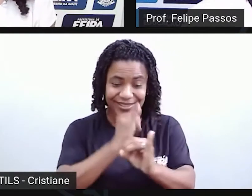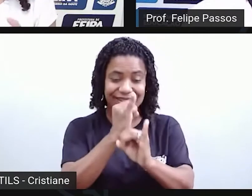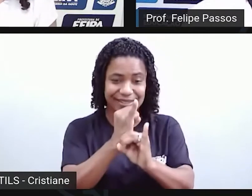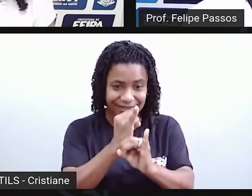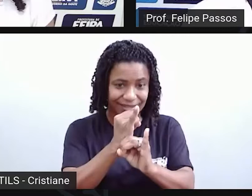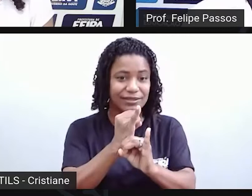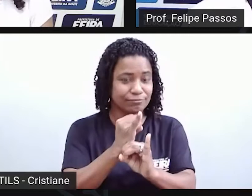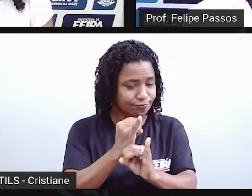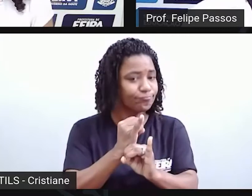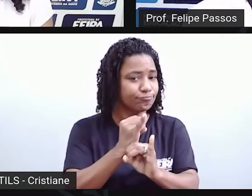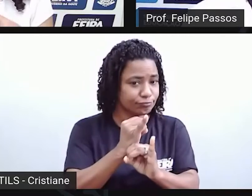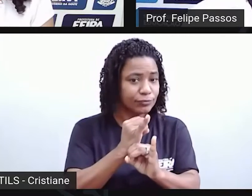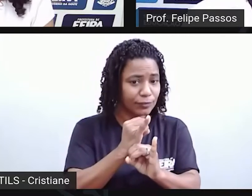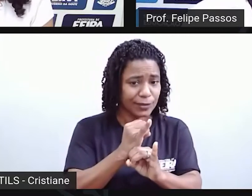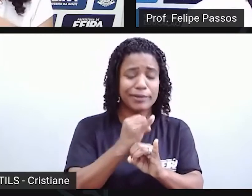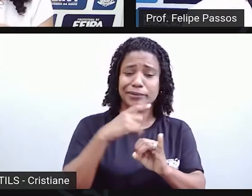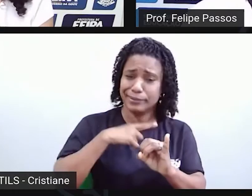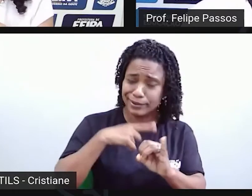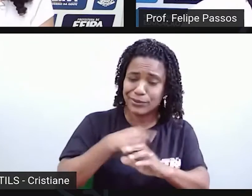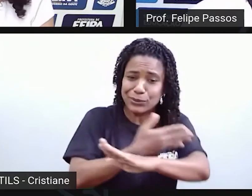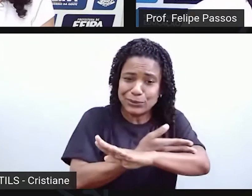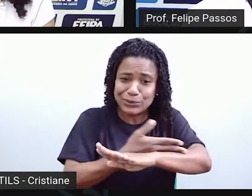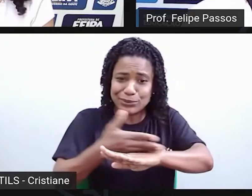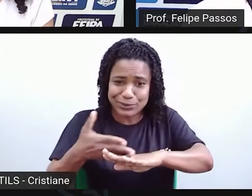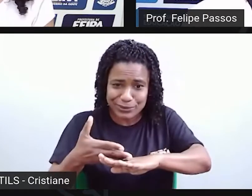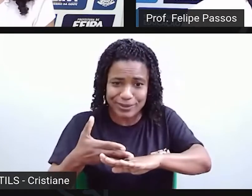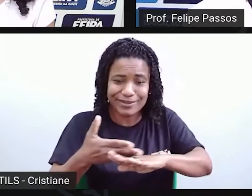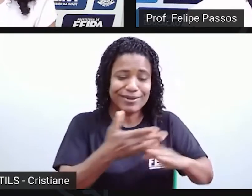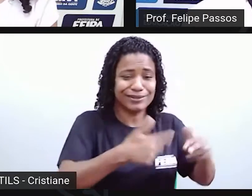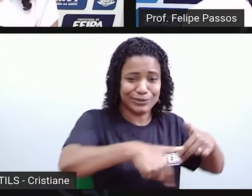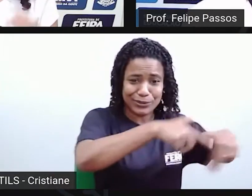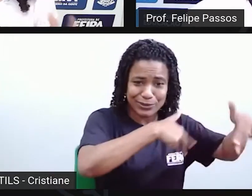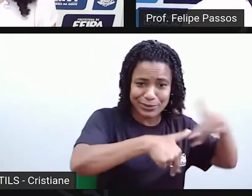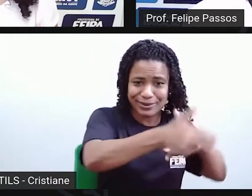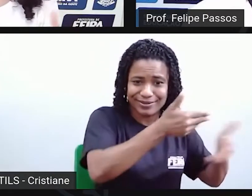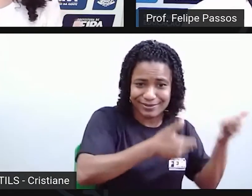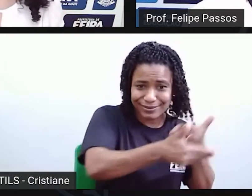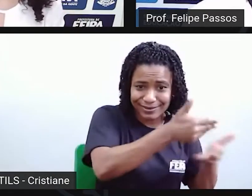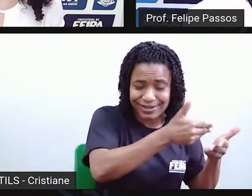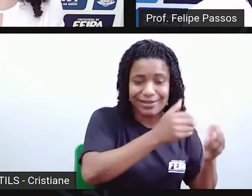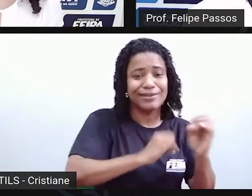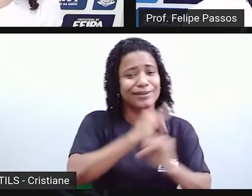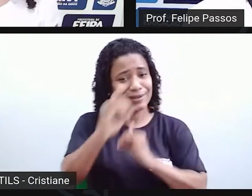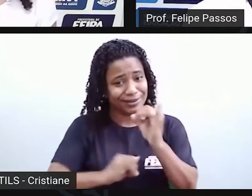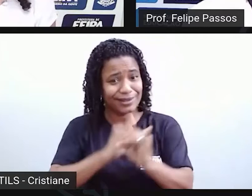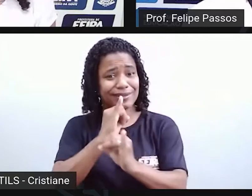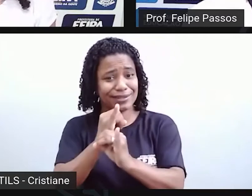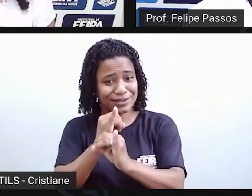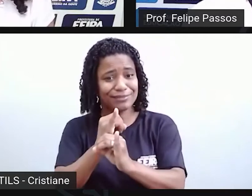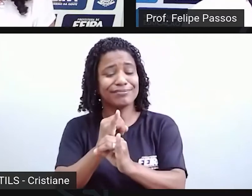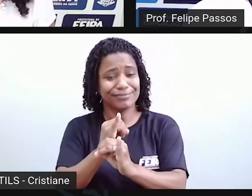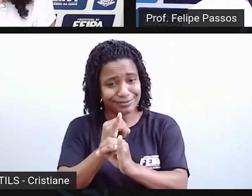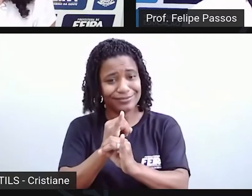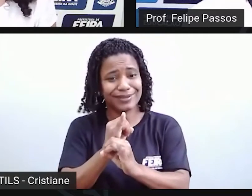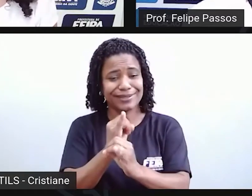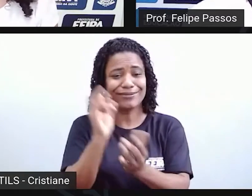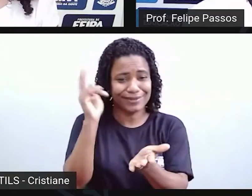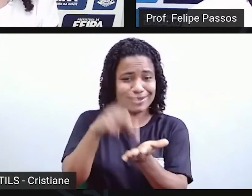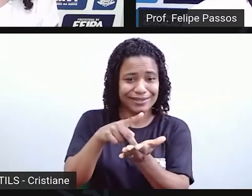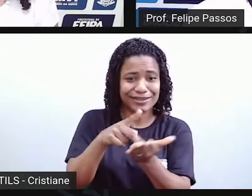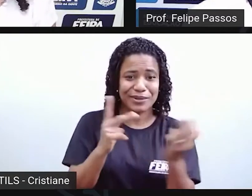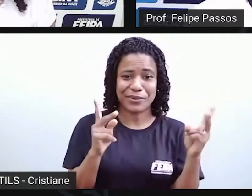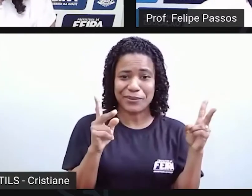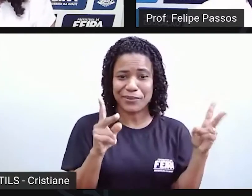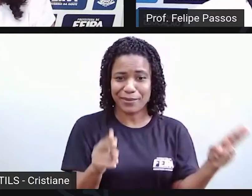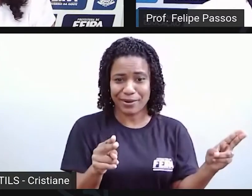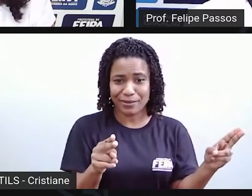replica práticas que a gente faz no mundo real. Então, se no mundo real eu me associo e me relaciono com pessoas com as